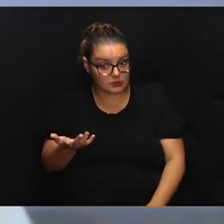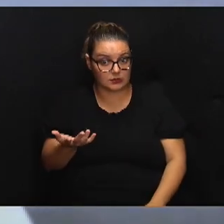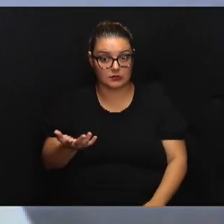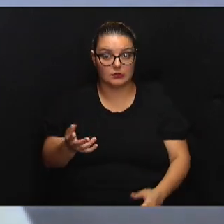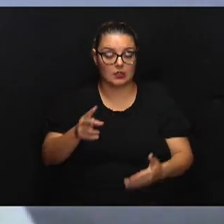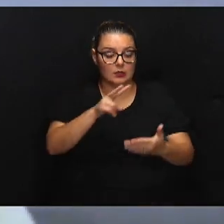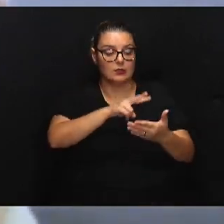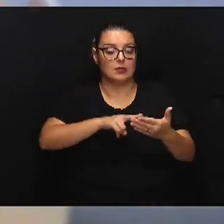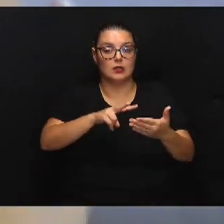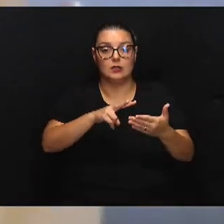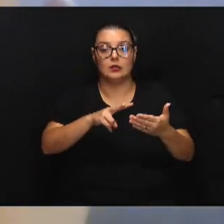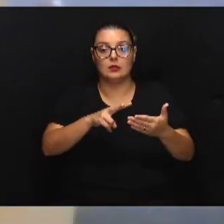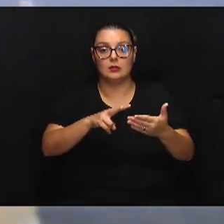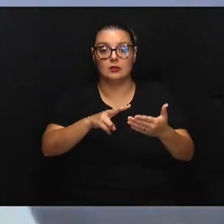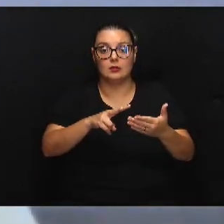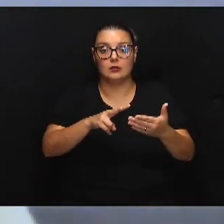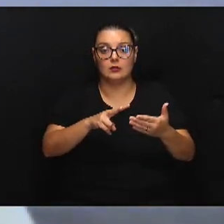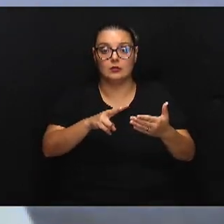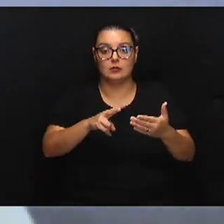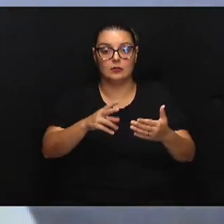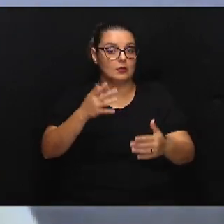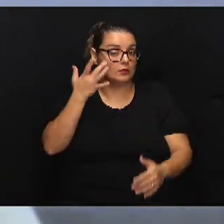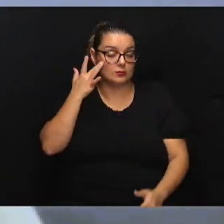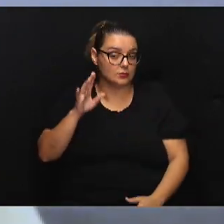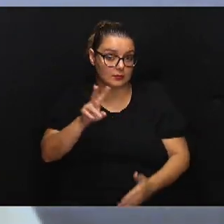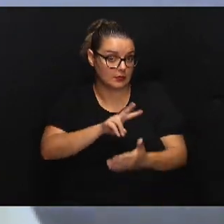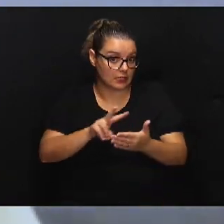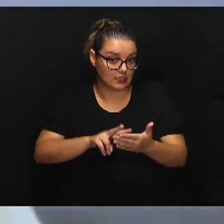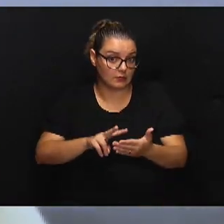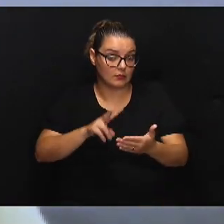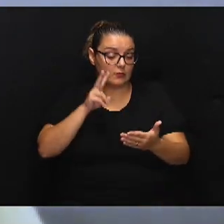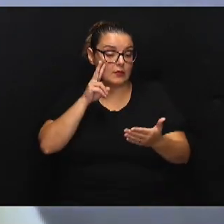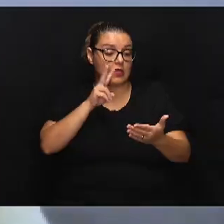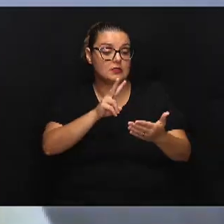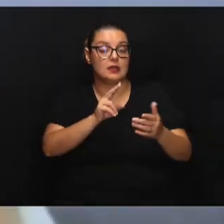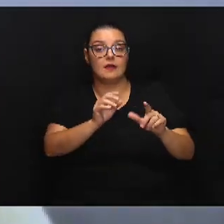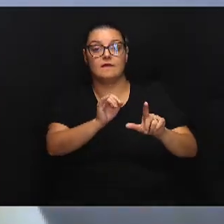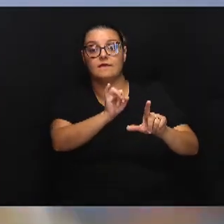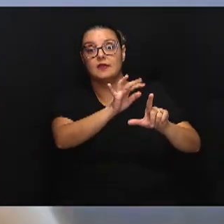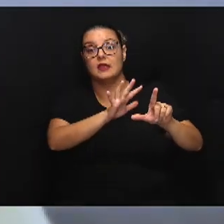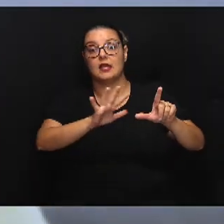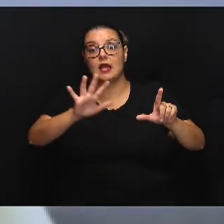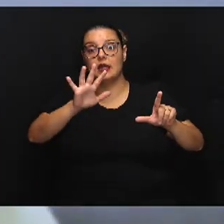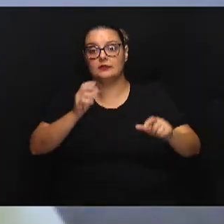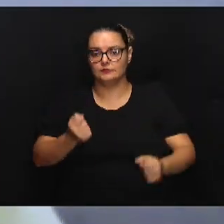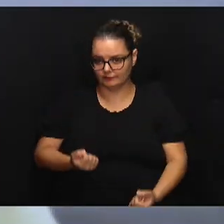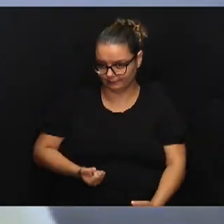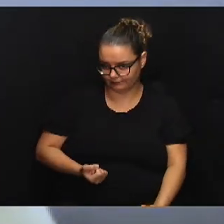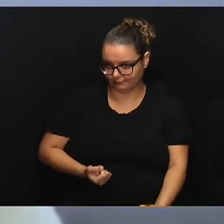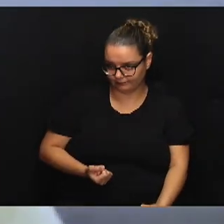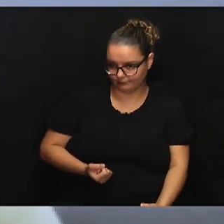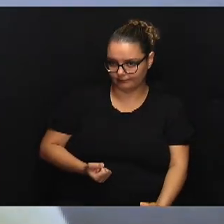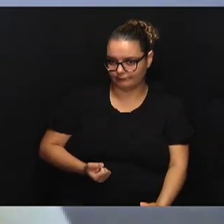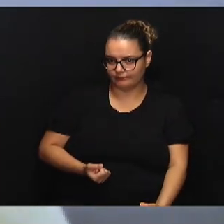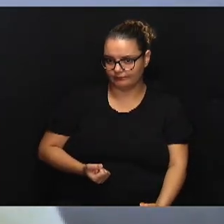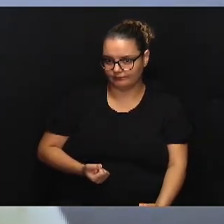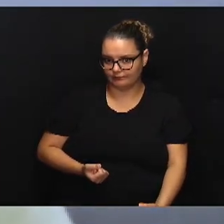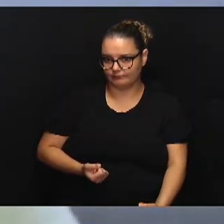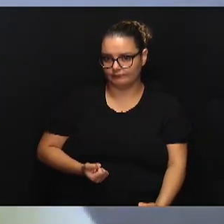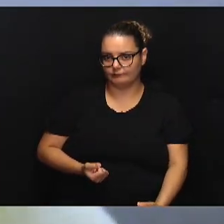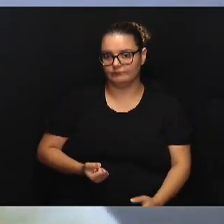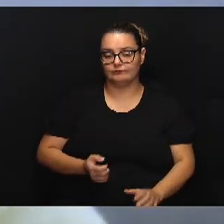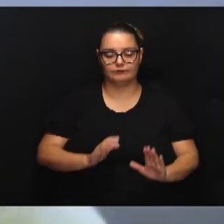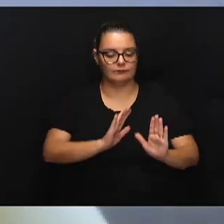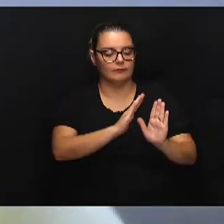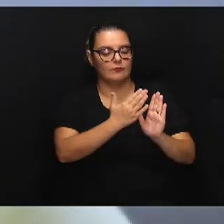no CD da parte, ela não sabia ler, mas ela lia a parte lisa, né, do outro lado, porque do outro lado